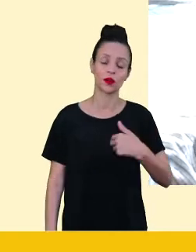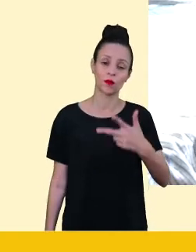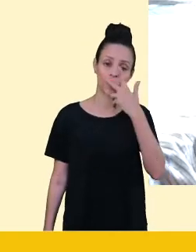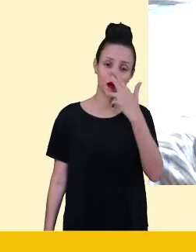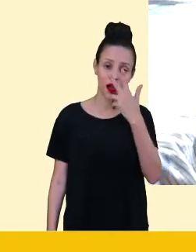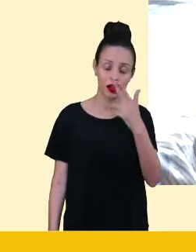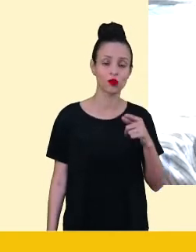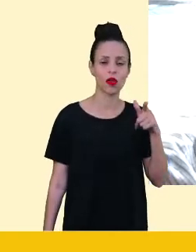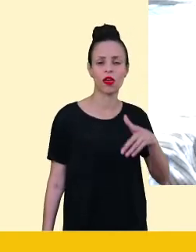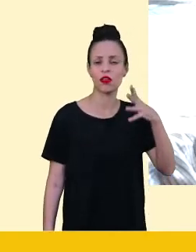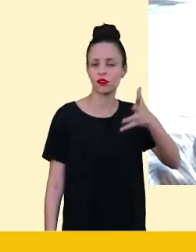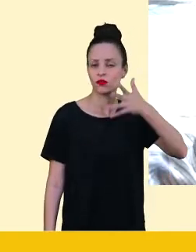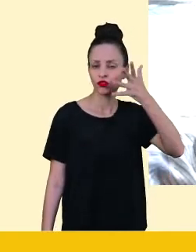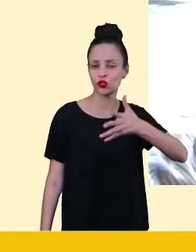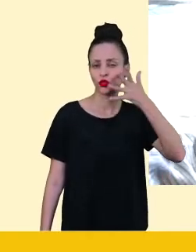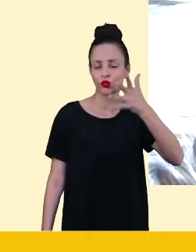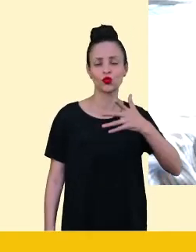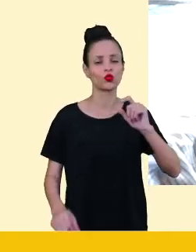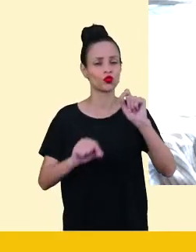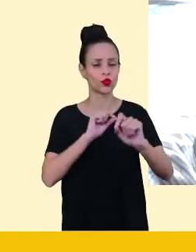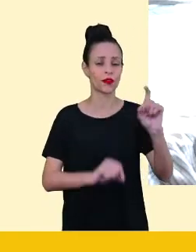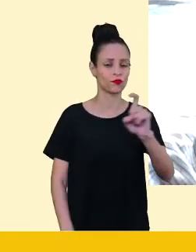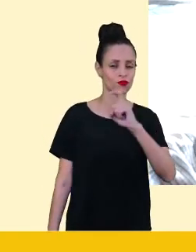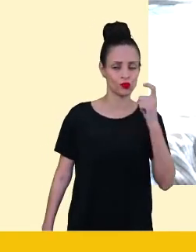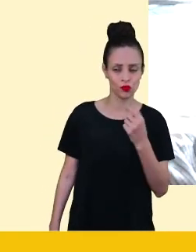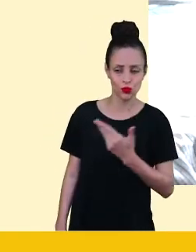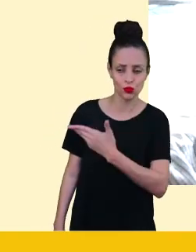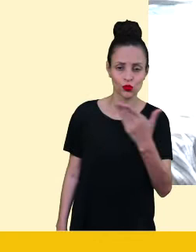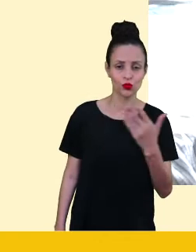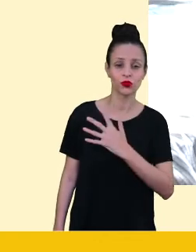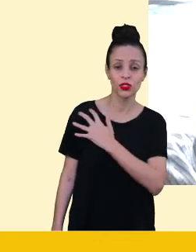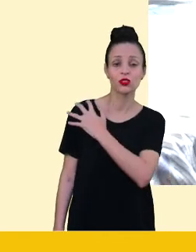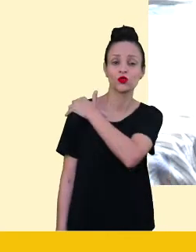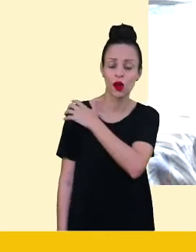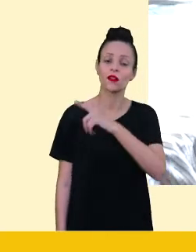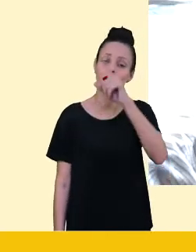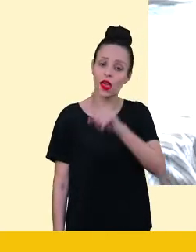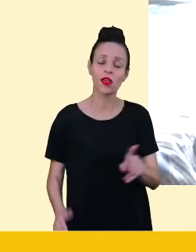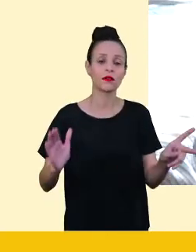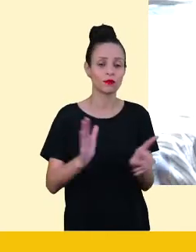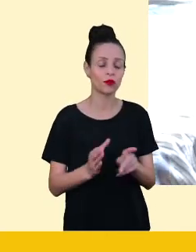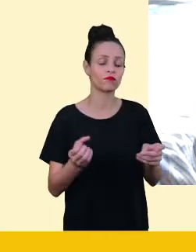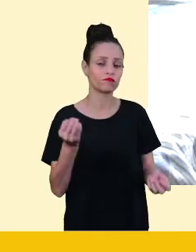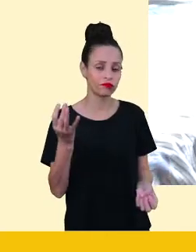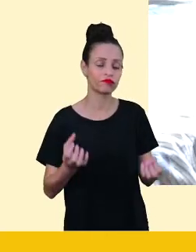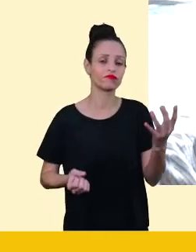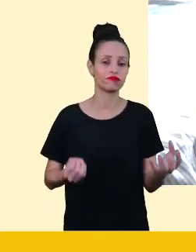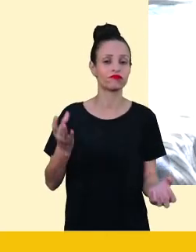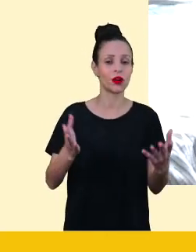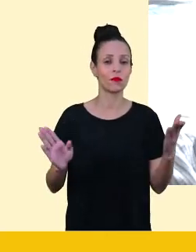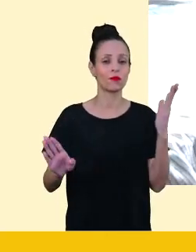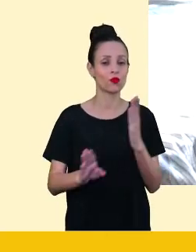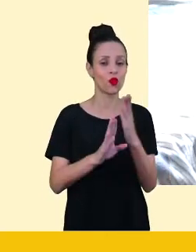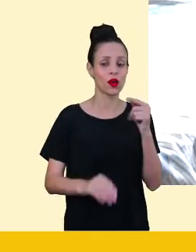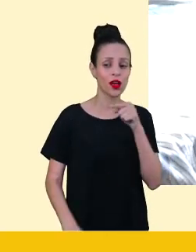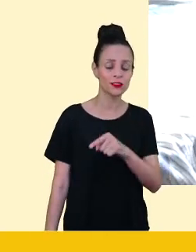acho que esses discursos de ambivalência dos ex-guardas, que está no filme, são muito frutos desse